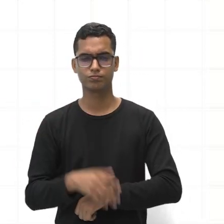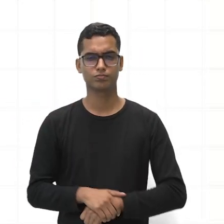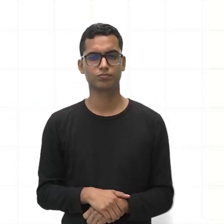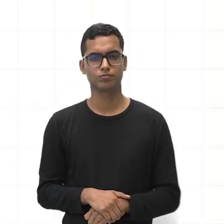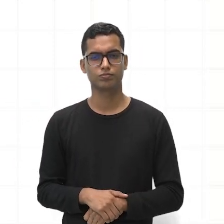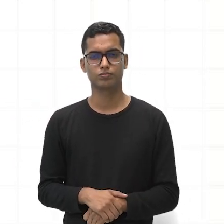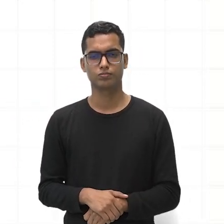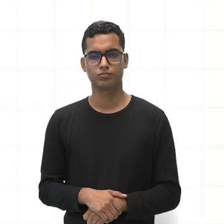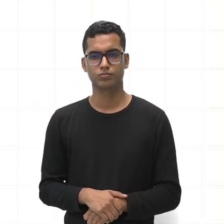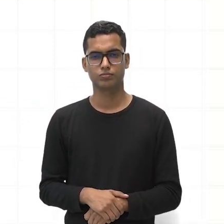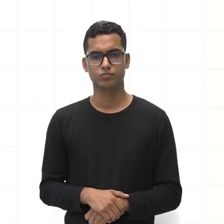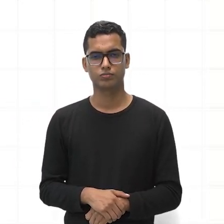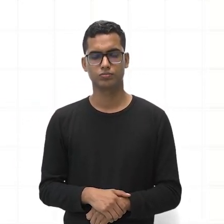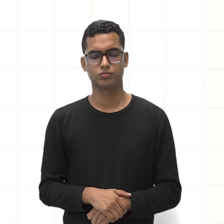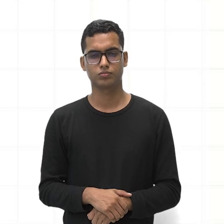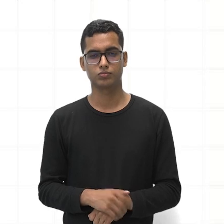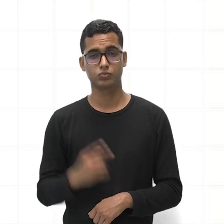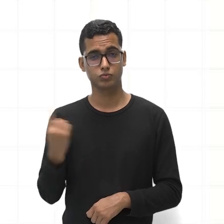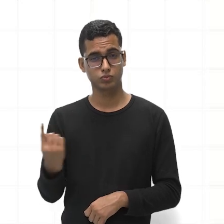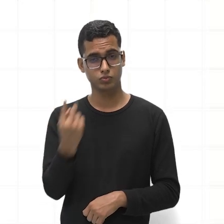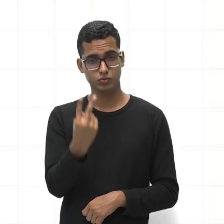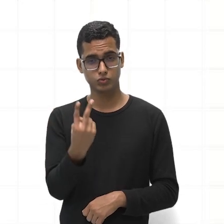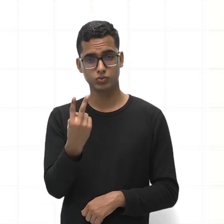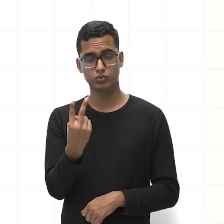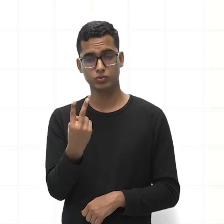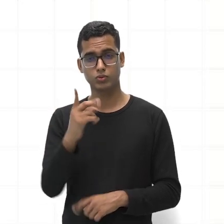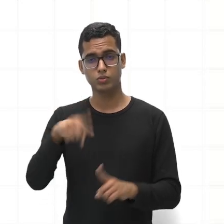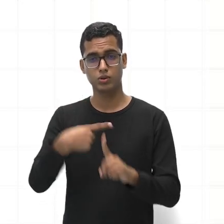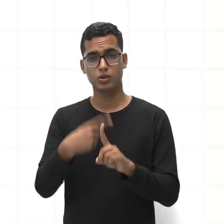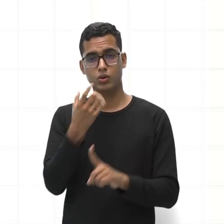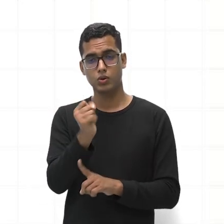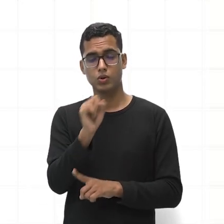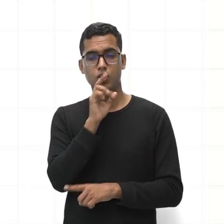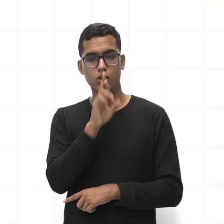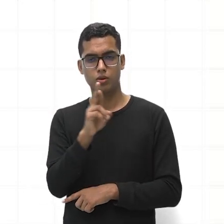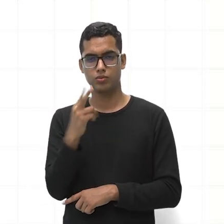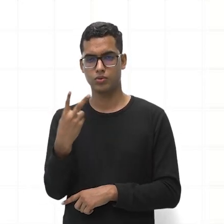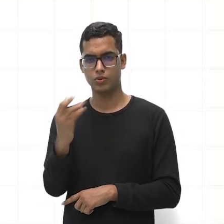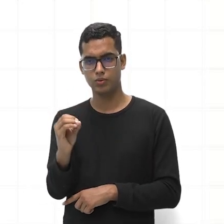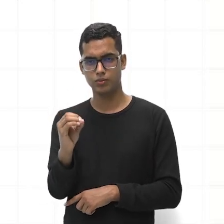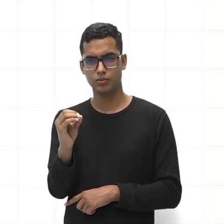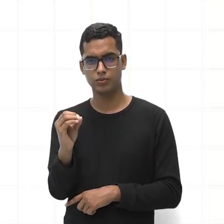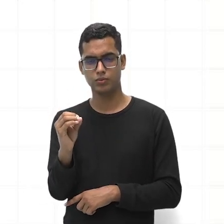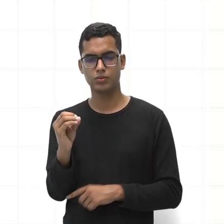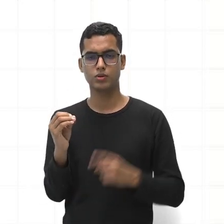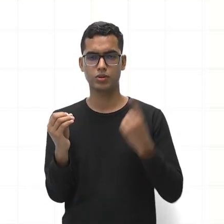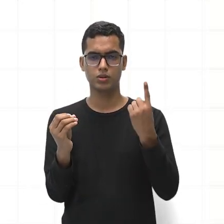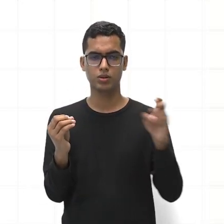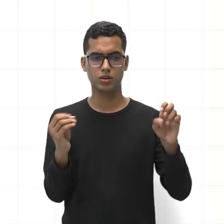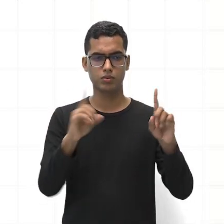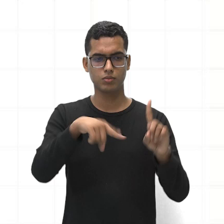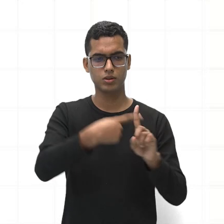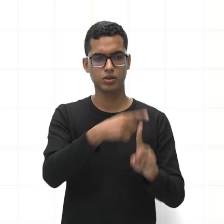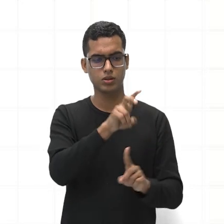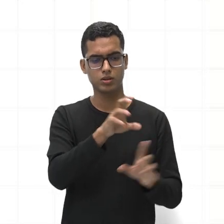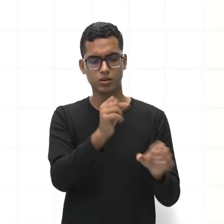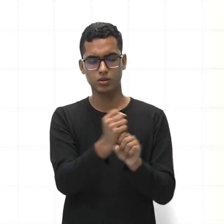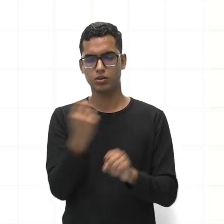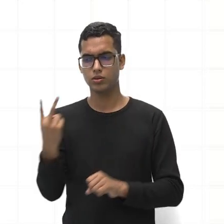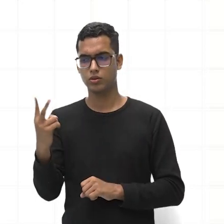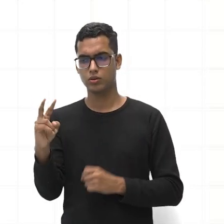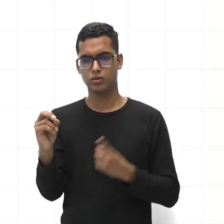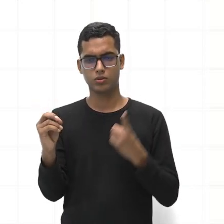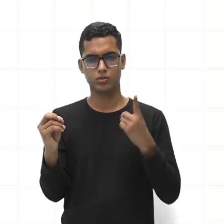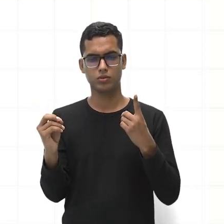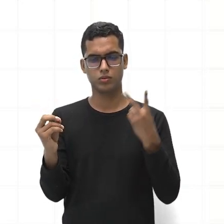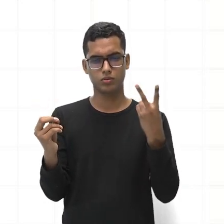né? 12 mais 8, 20. 15 mais 5, 20. 20 mais 20, 40. Então, a quantidade de